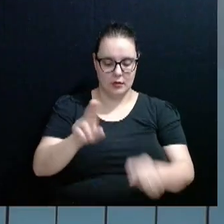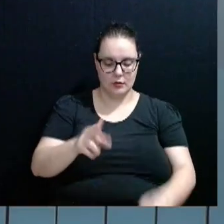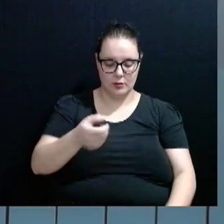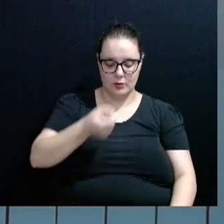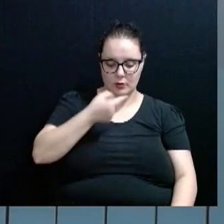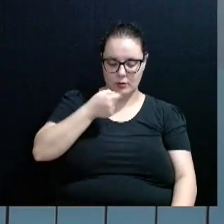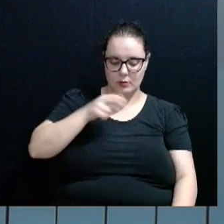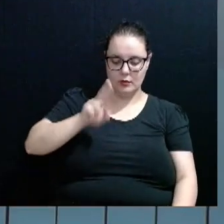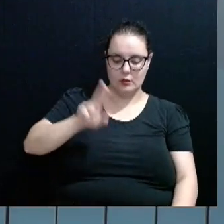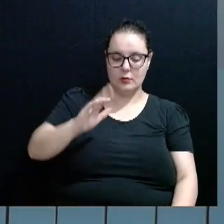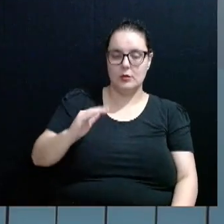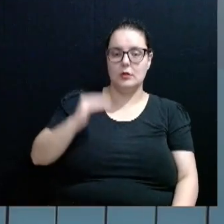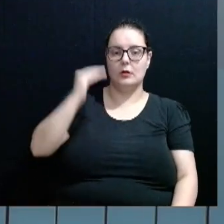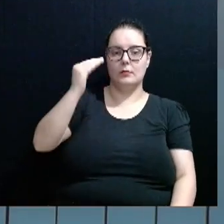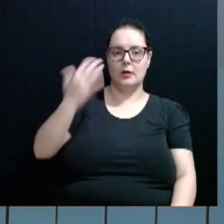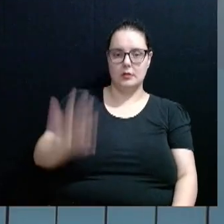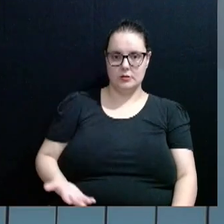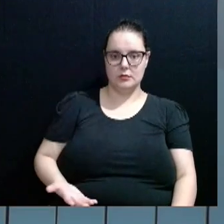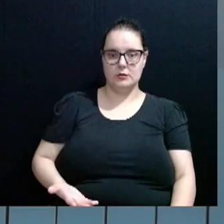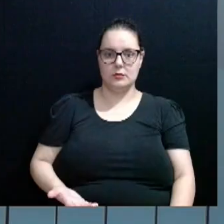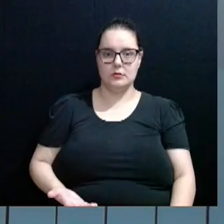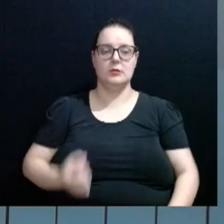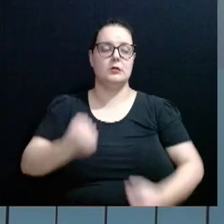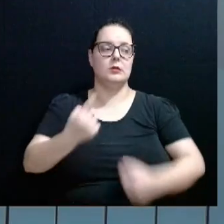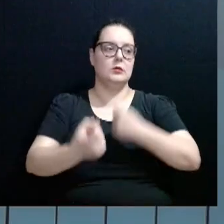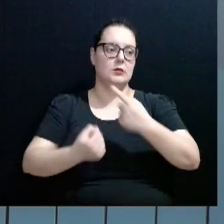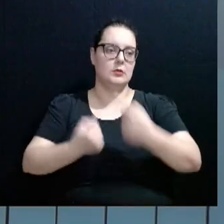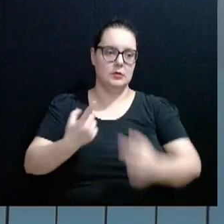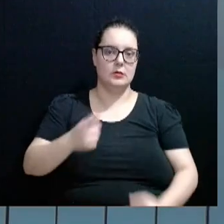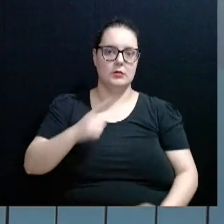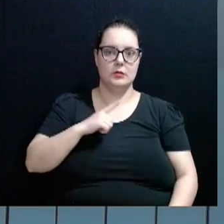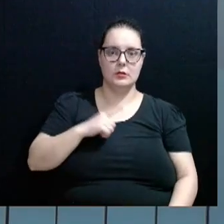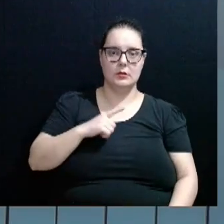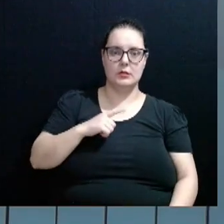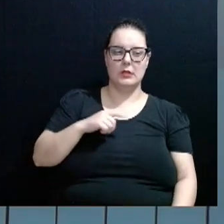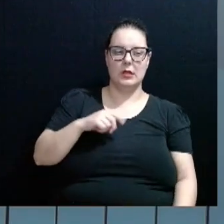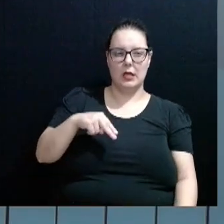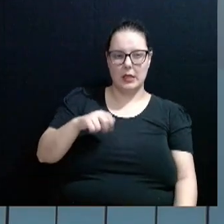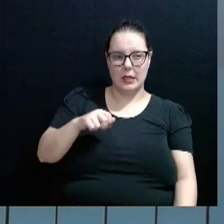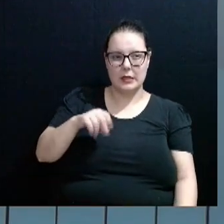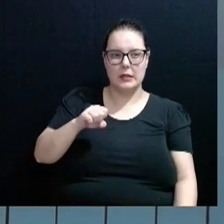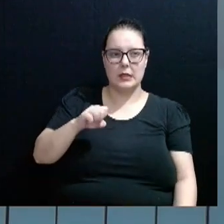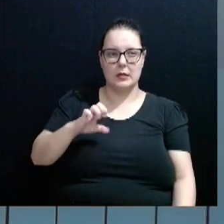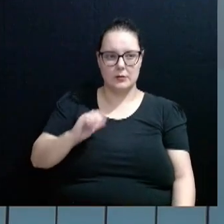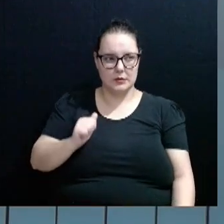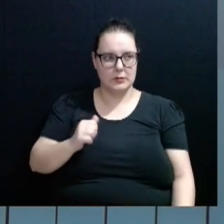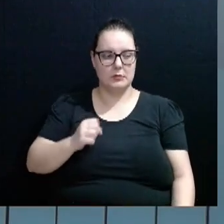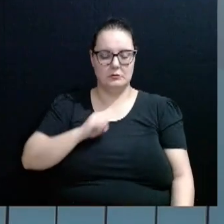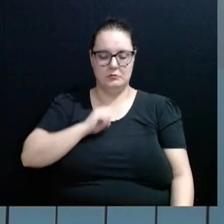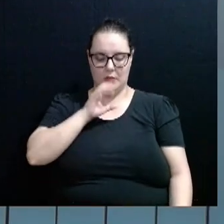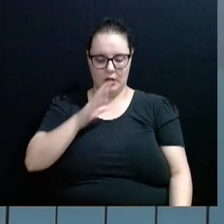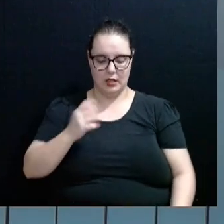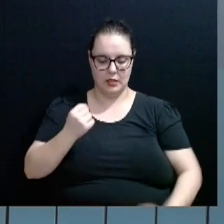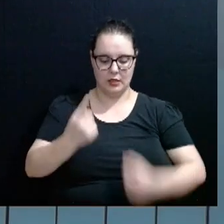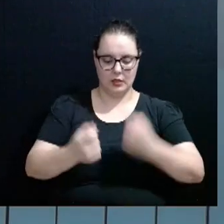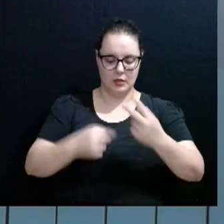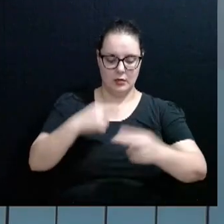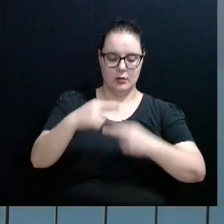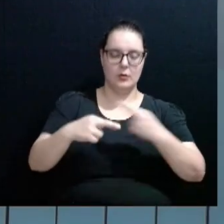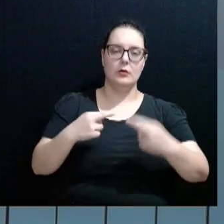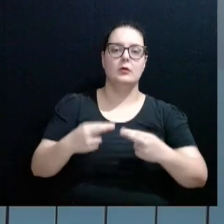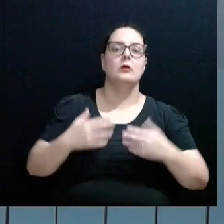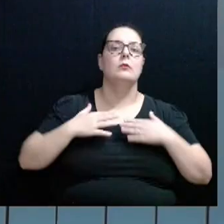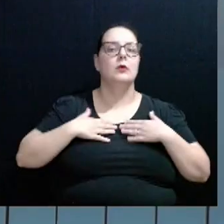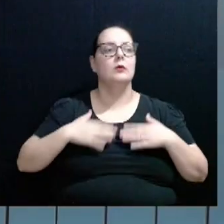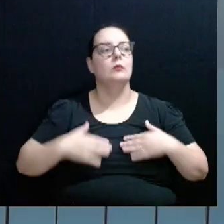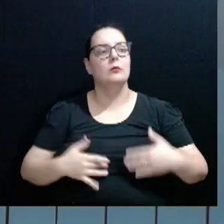medicamento, em alguns casos tem então as náuseas, tem os vômitos, tem algo relacionado à parte física mesmo, dor